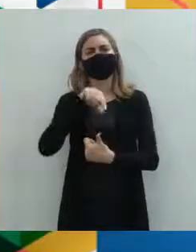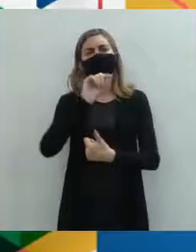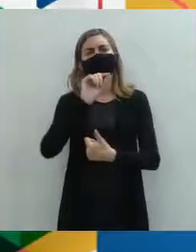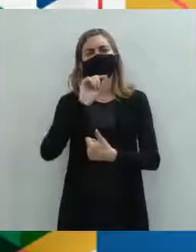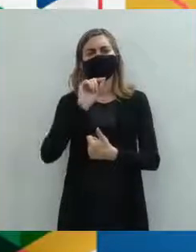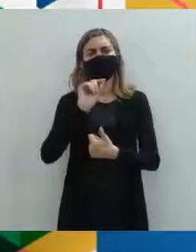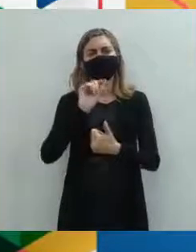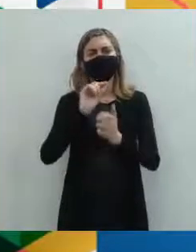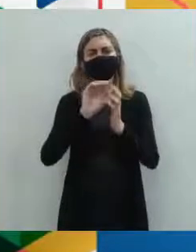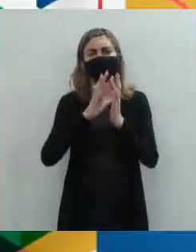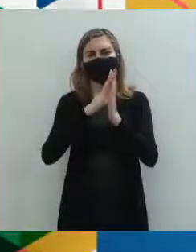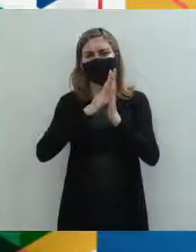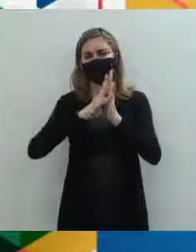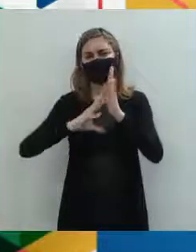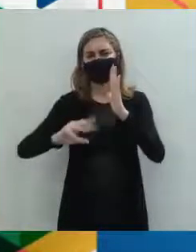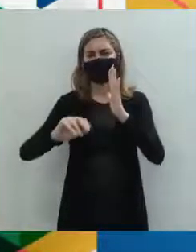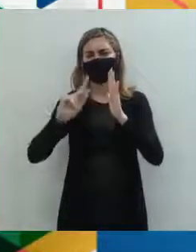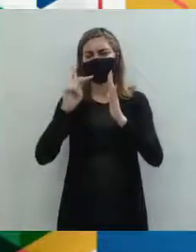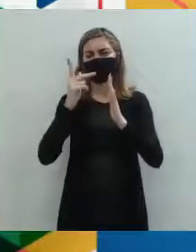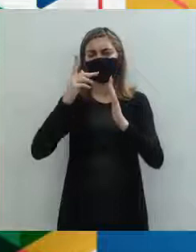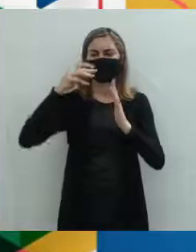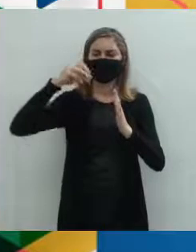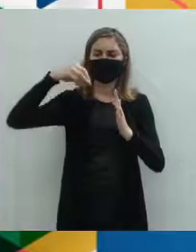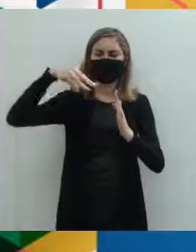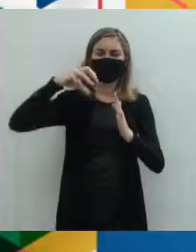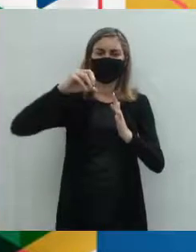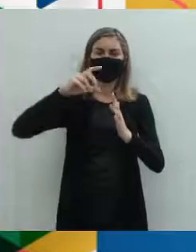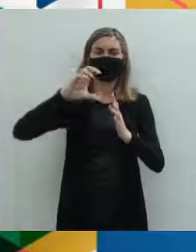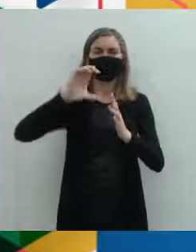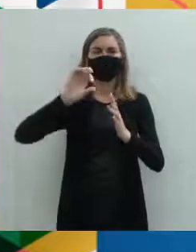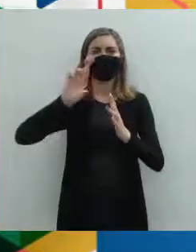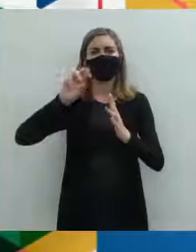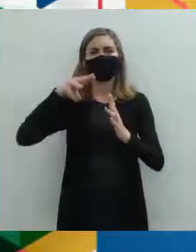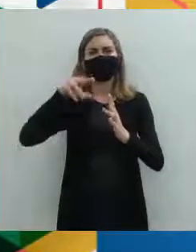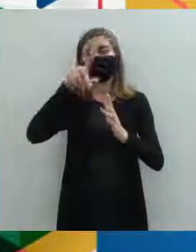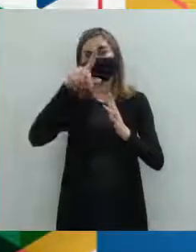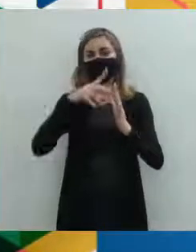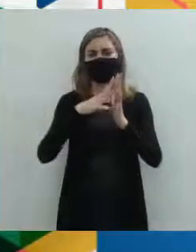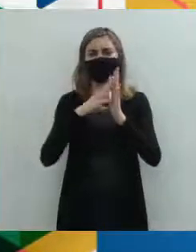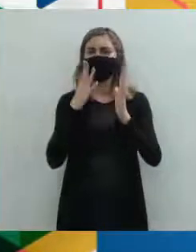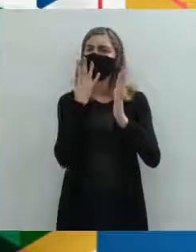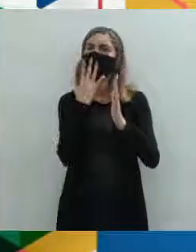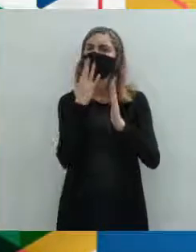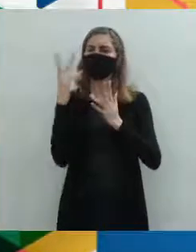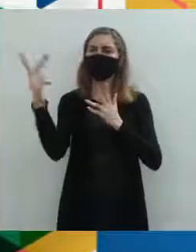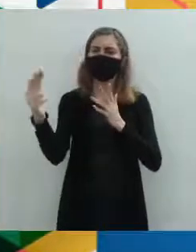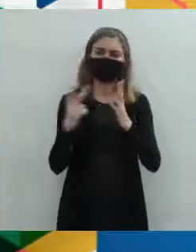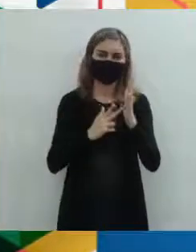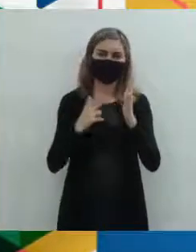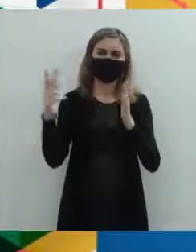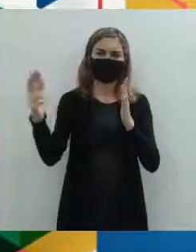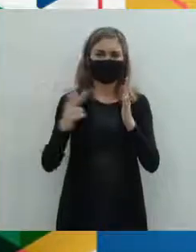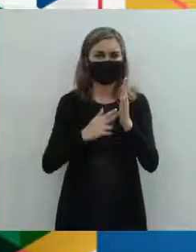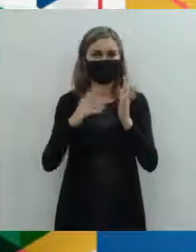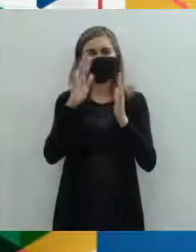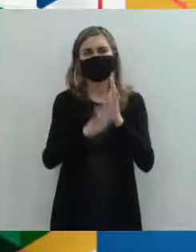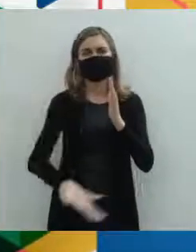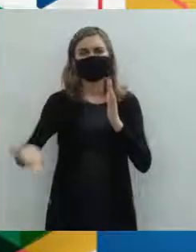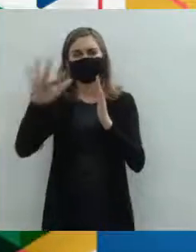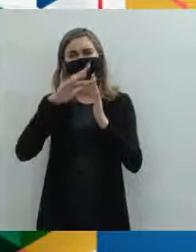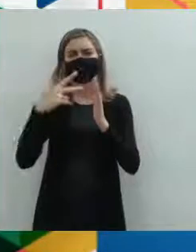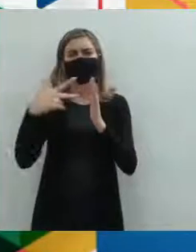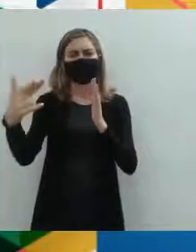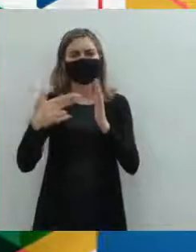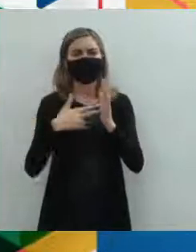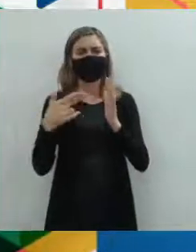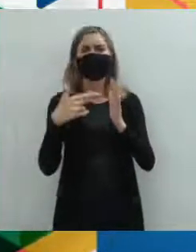De homocromia. O que é isso? É quando o indivíduo apresenta coloração semelhante à do ambiente. Então,